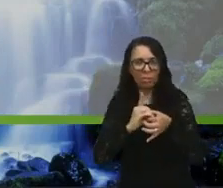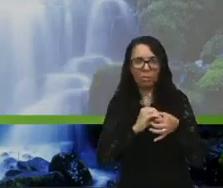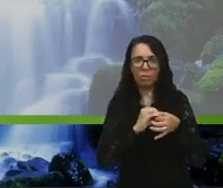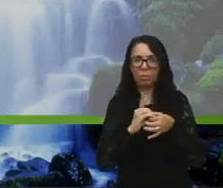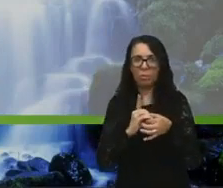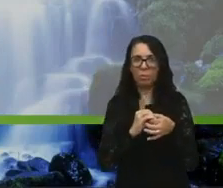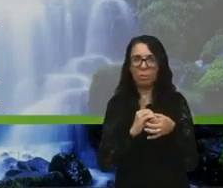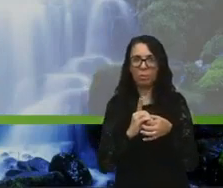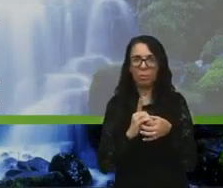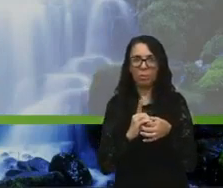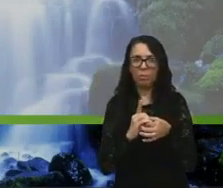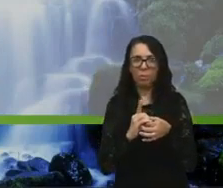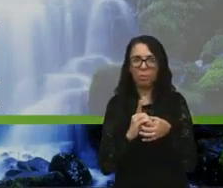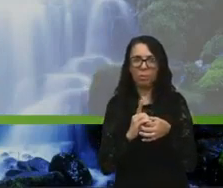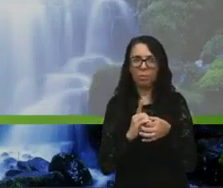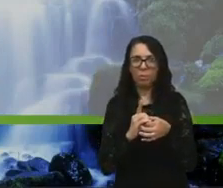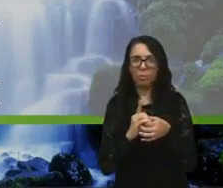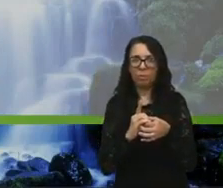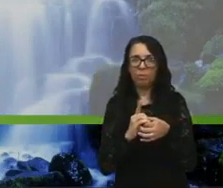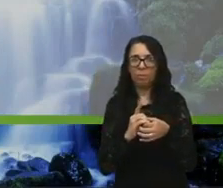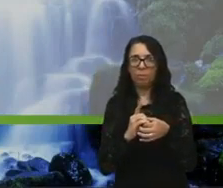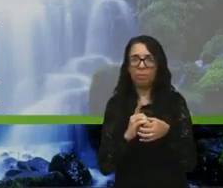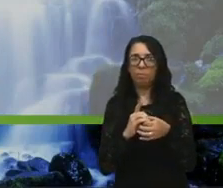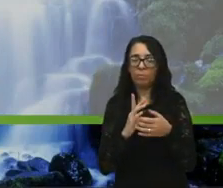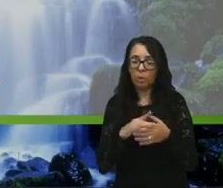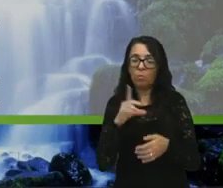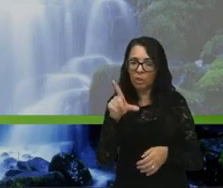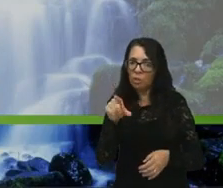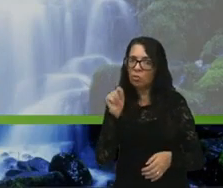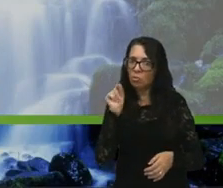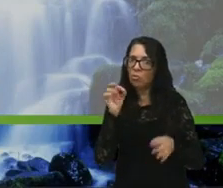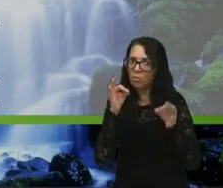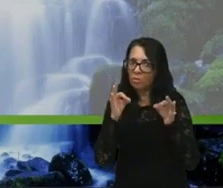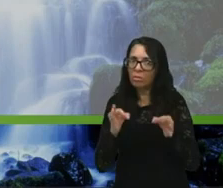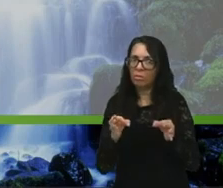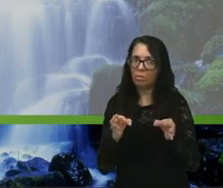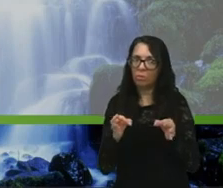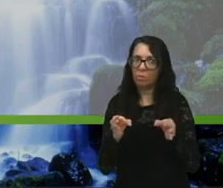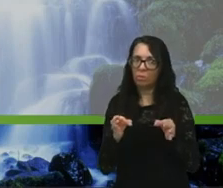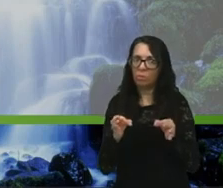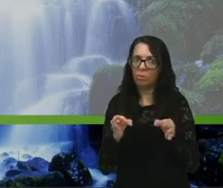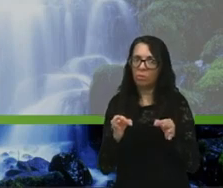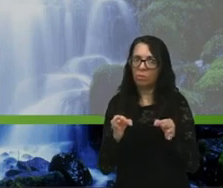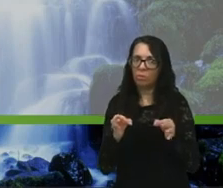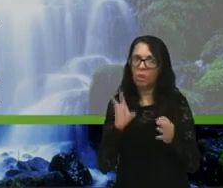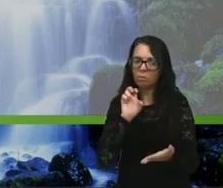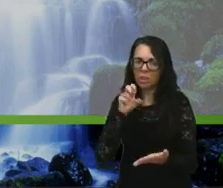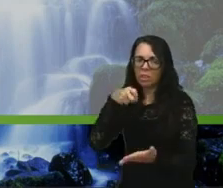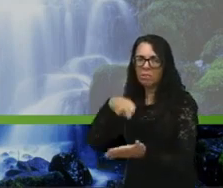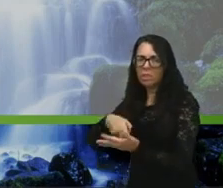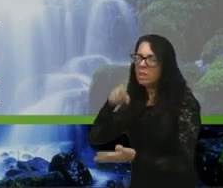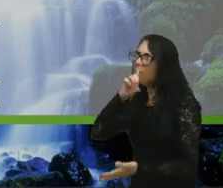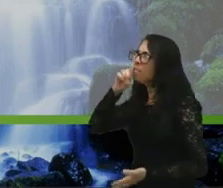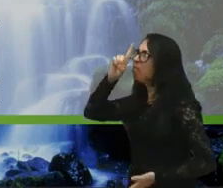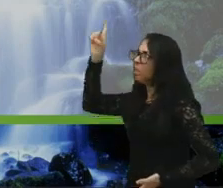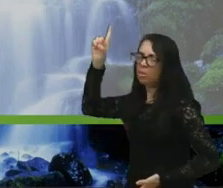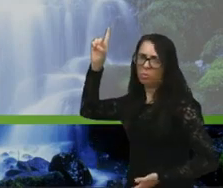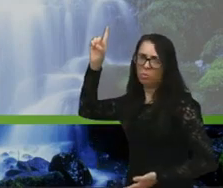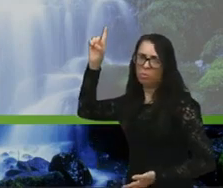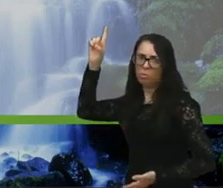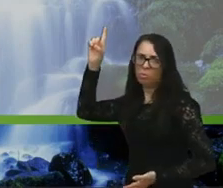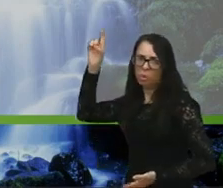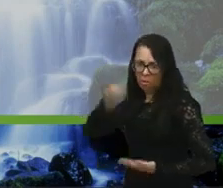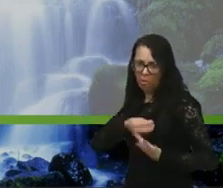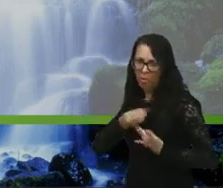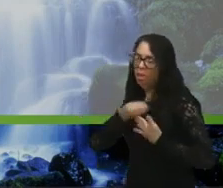devemos viver na verdade e sendo verdadeiros. Para